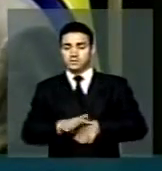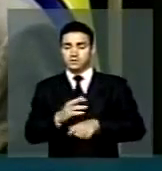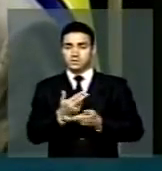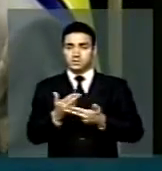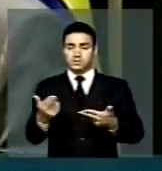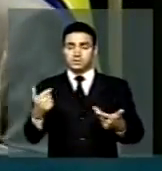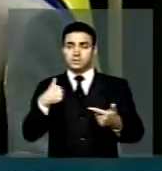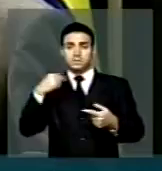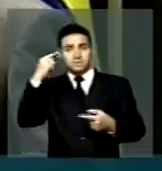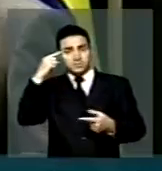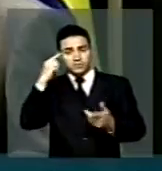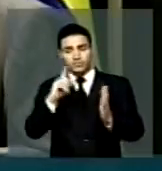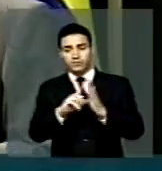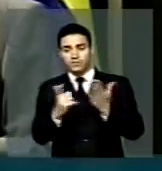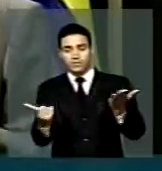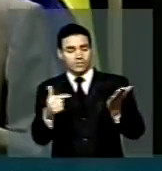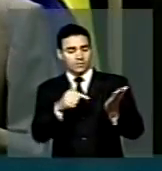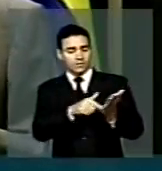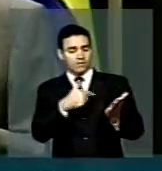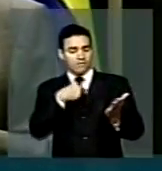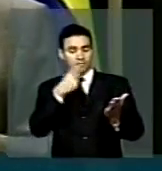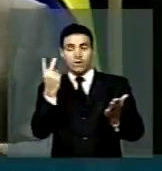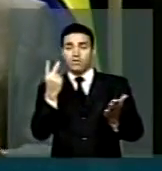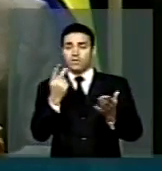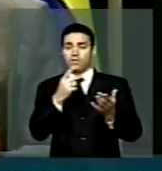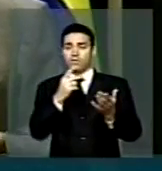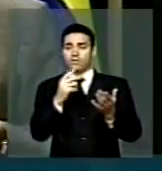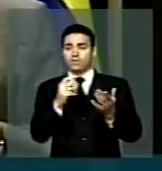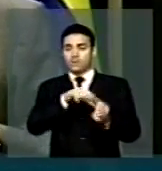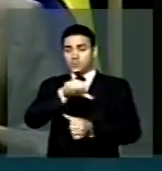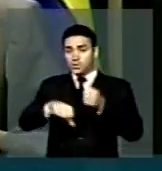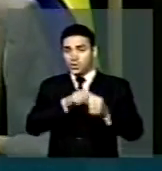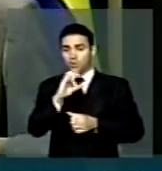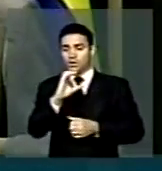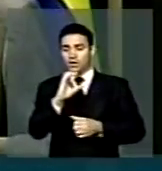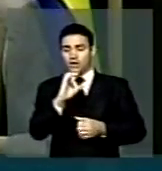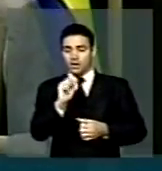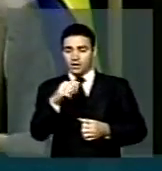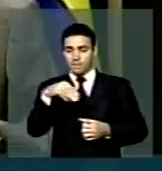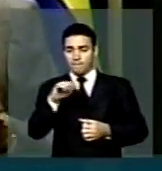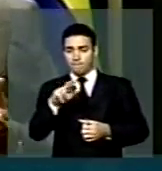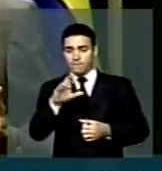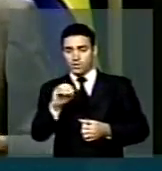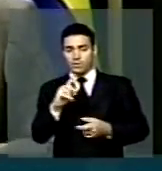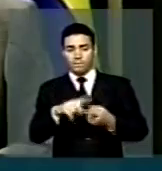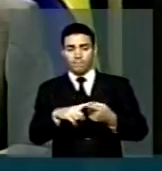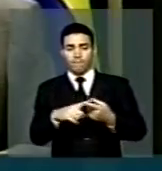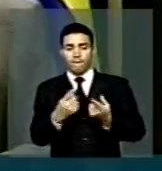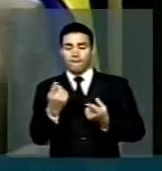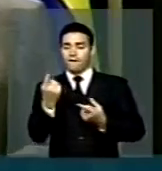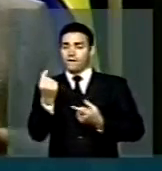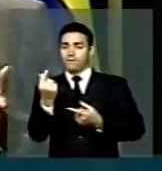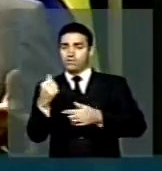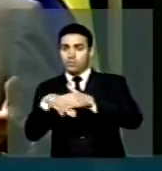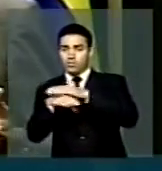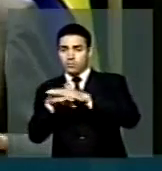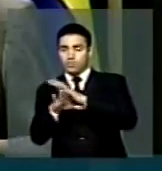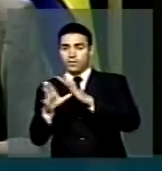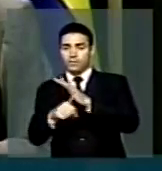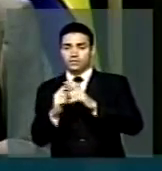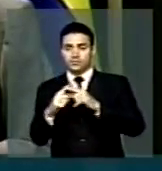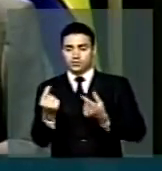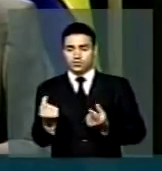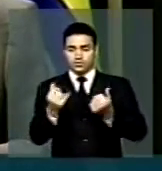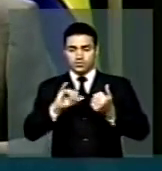Diário Oficial, informando que a taxa de câmbio mudou, que a poupança foi confiscada, que a taxa de